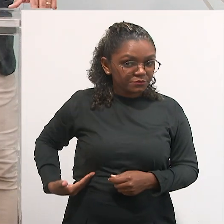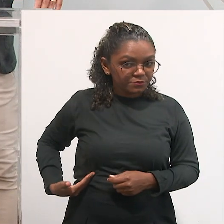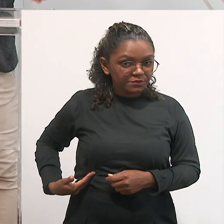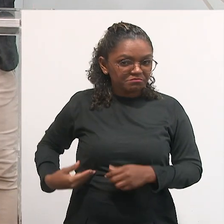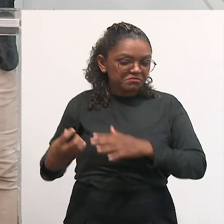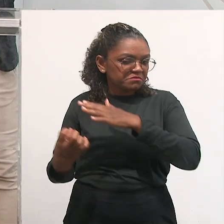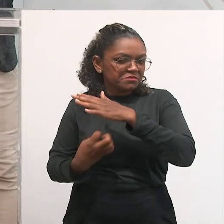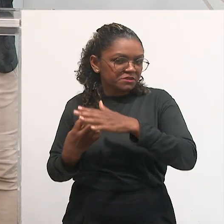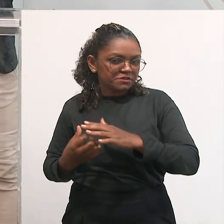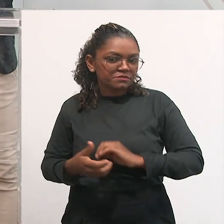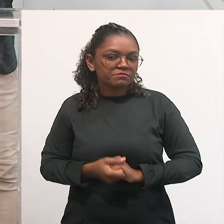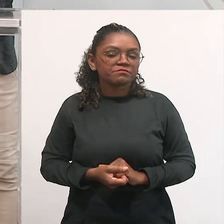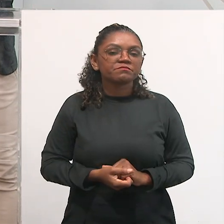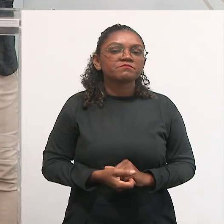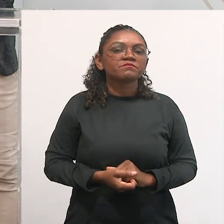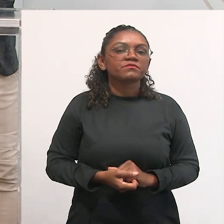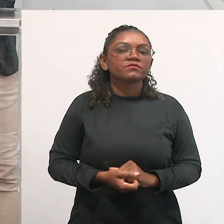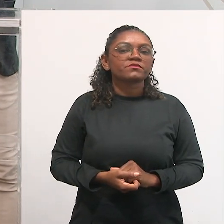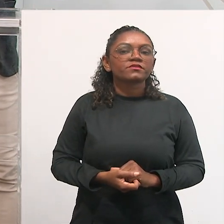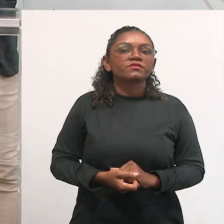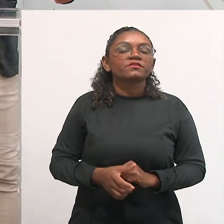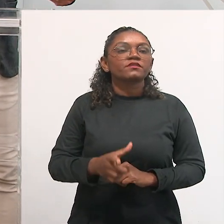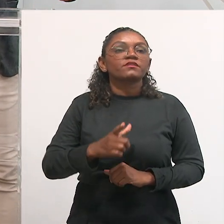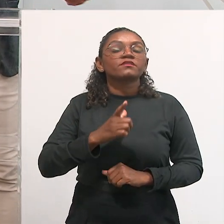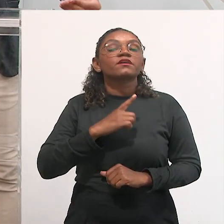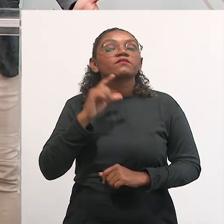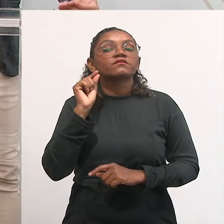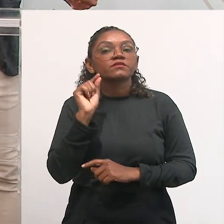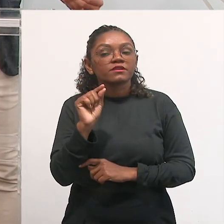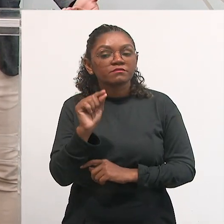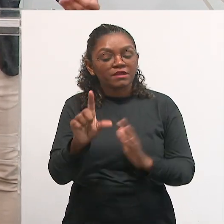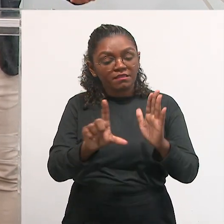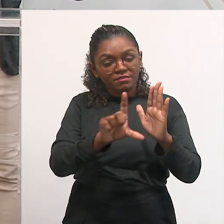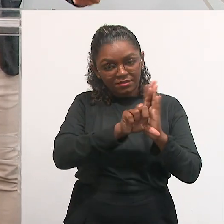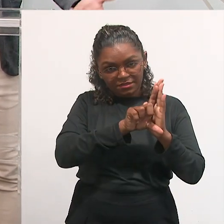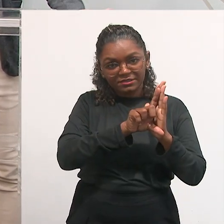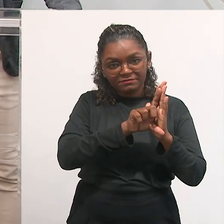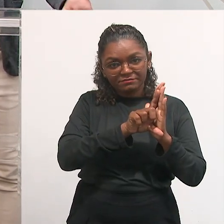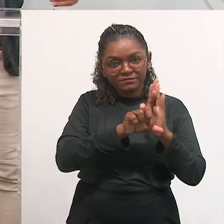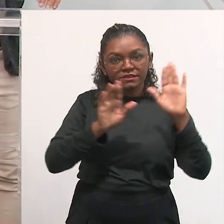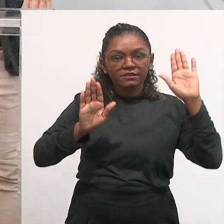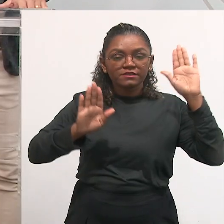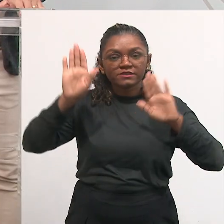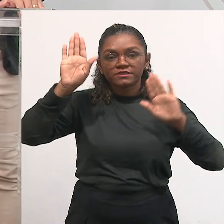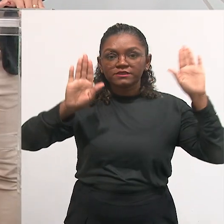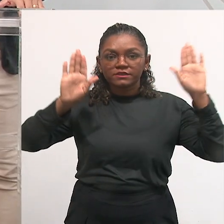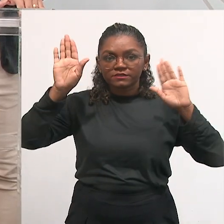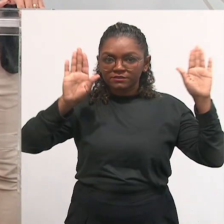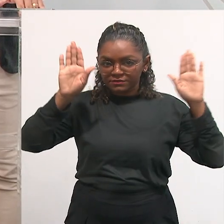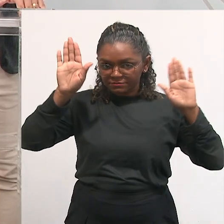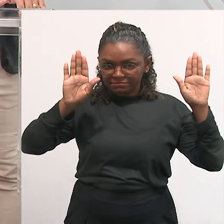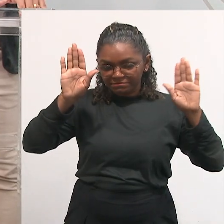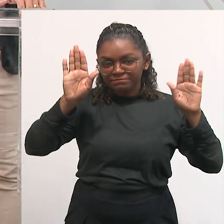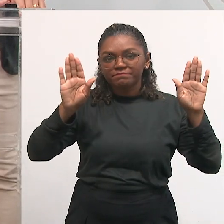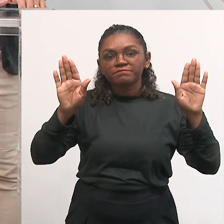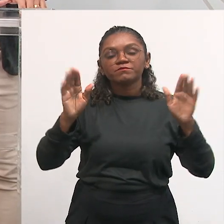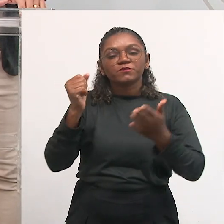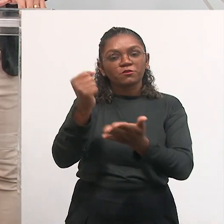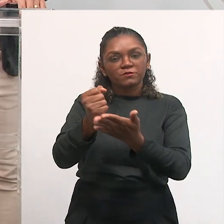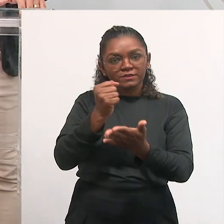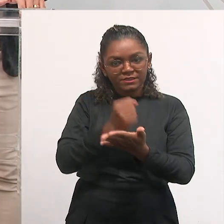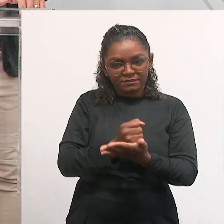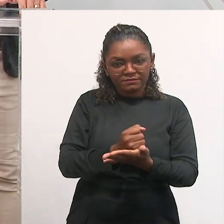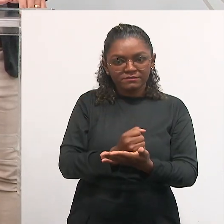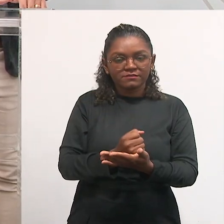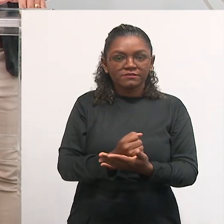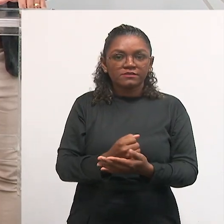pública. Basicamente, você faz a aquisição através de uma lei, uma lei de licitações e contratos. Agora, se você olhar